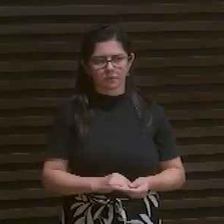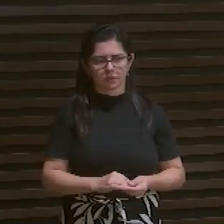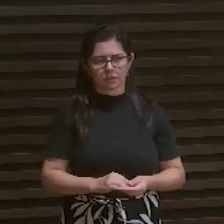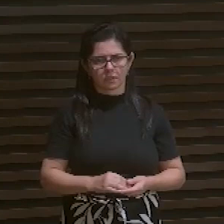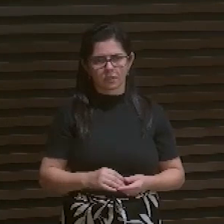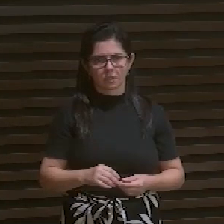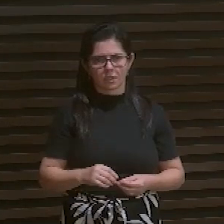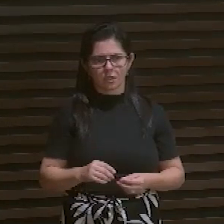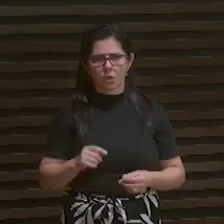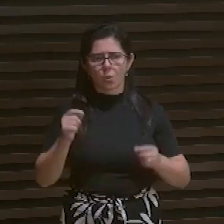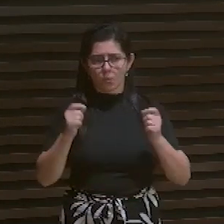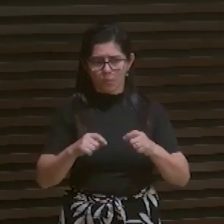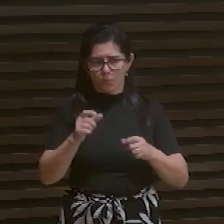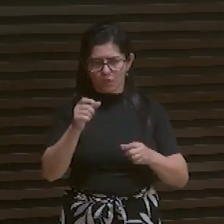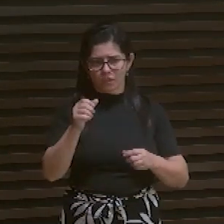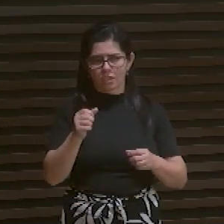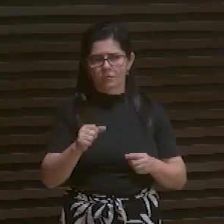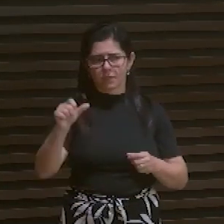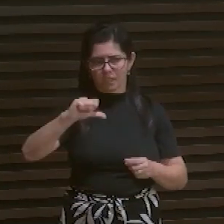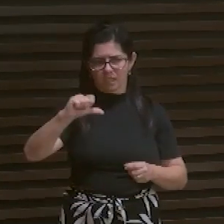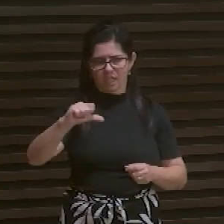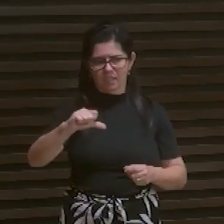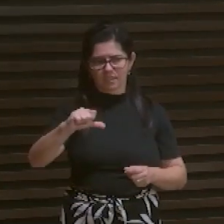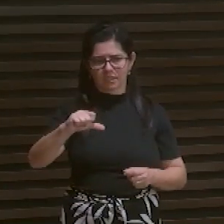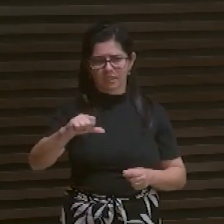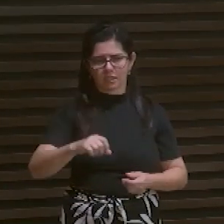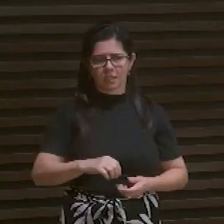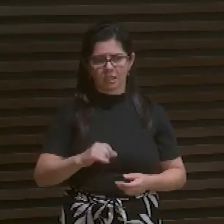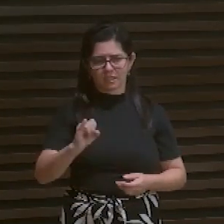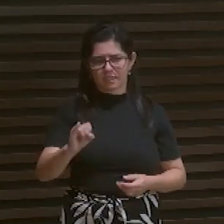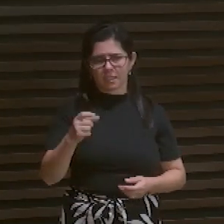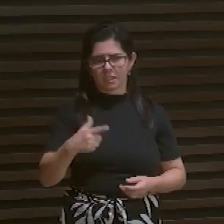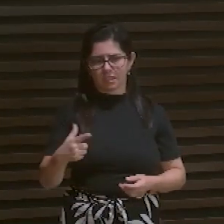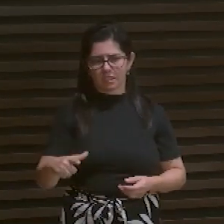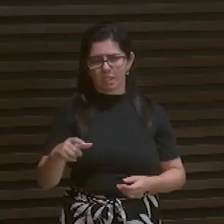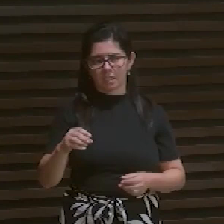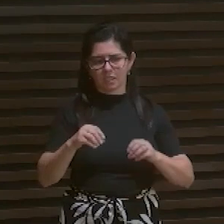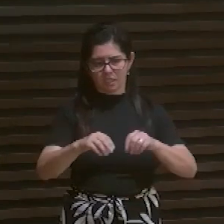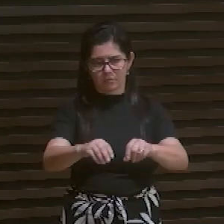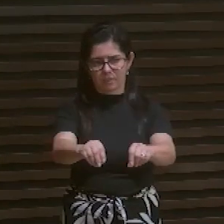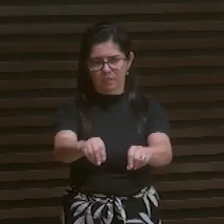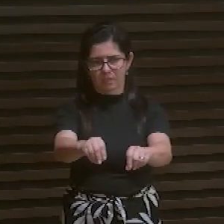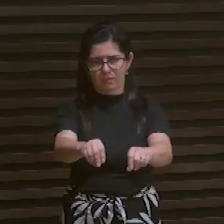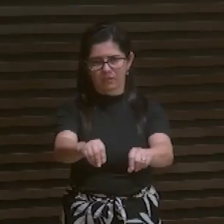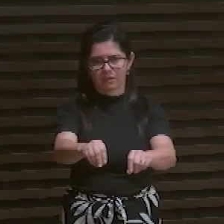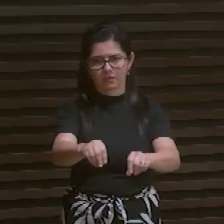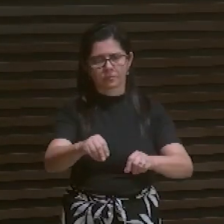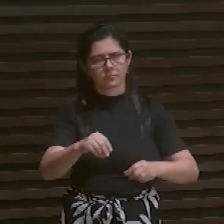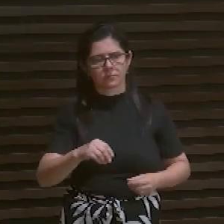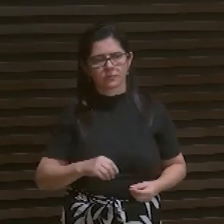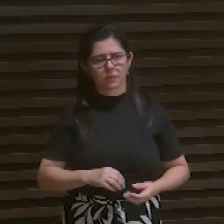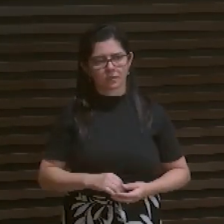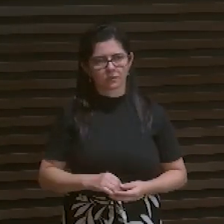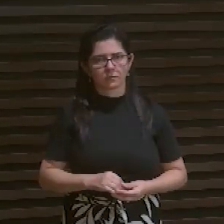plantar? De que adiantaria semear se a semente não germinasse? Qual poder temos para fazer a semente germinar? Vamos